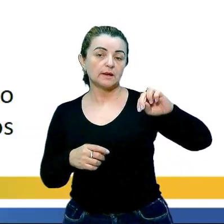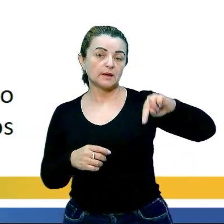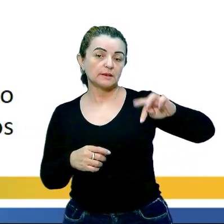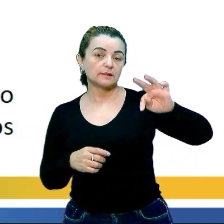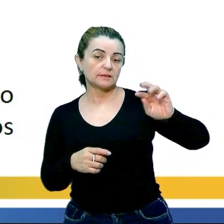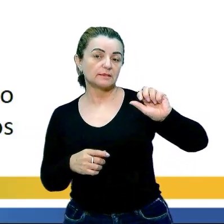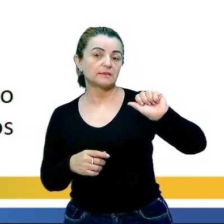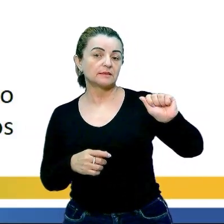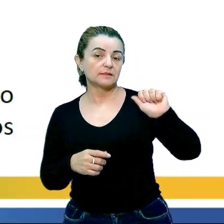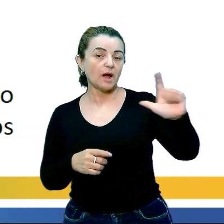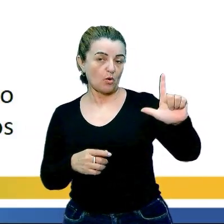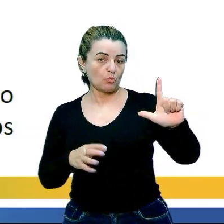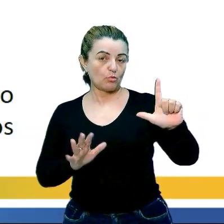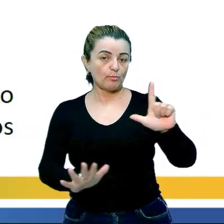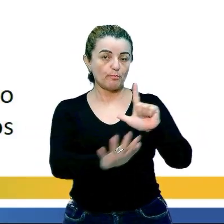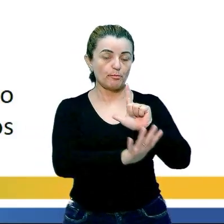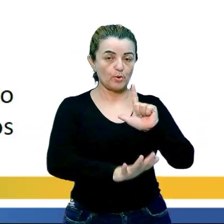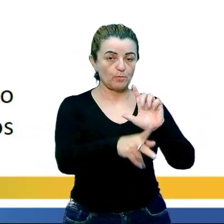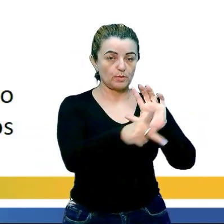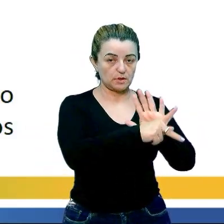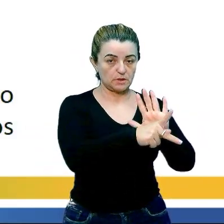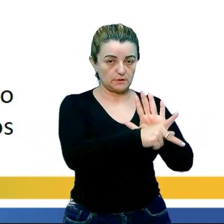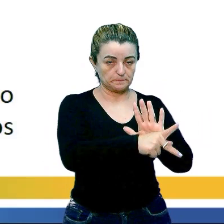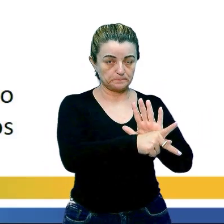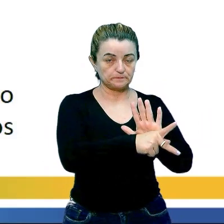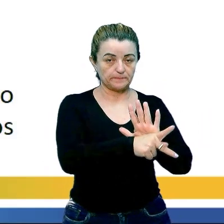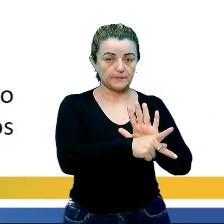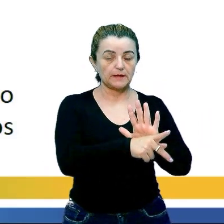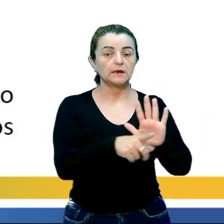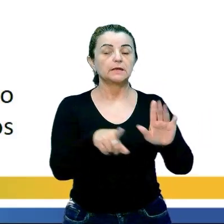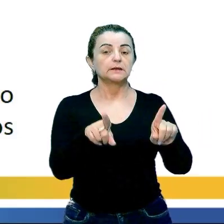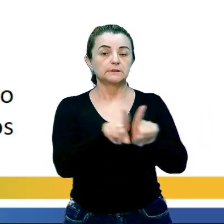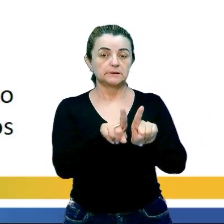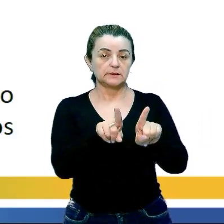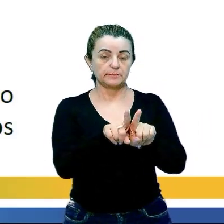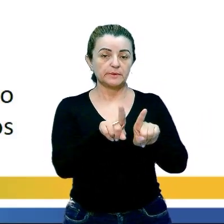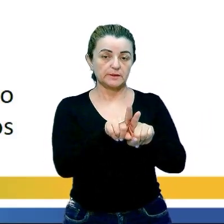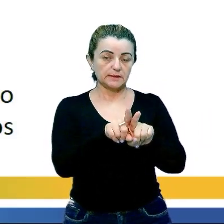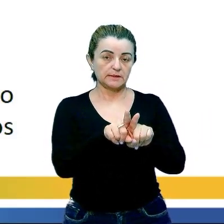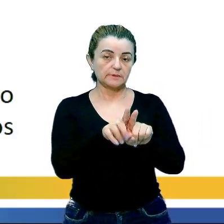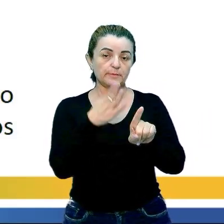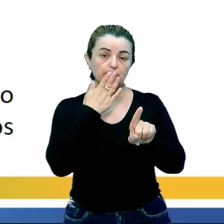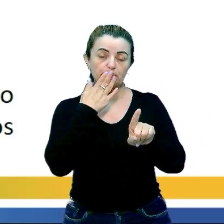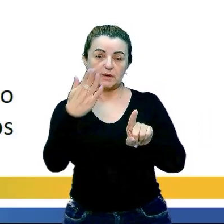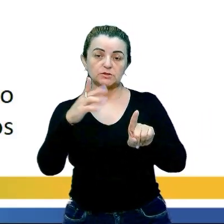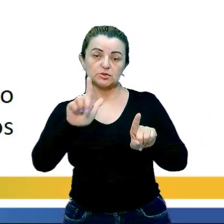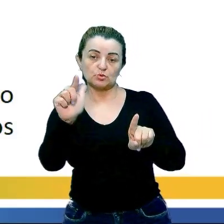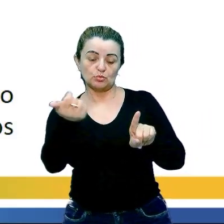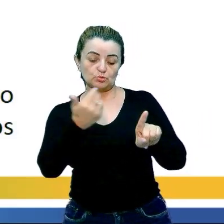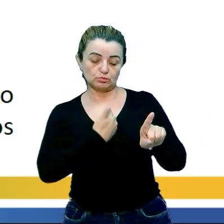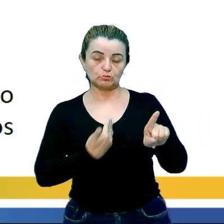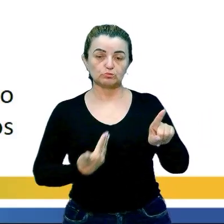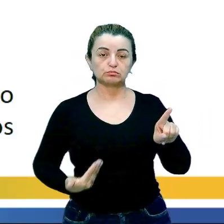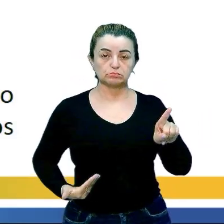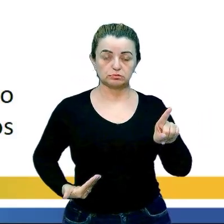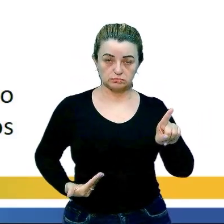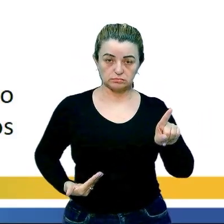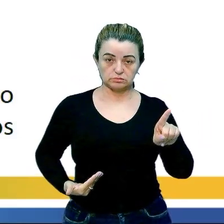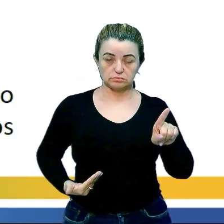e Ocidente, e aí eles também determinam que tenha outro imperador, né? Outro governante. E